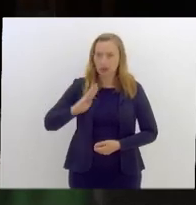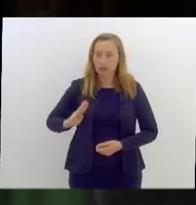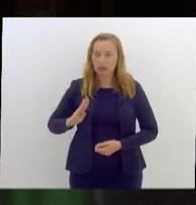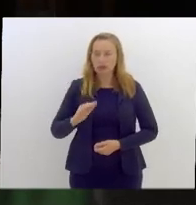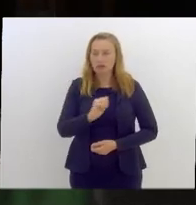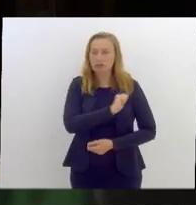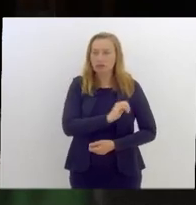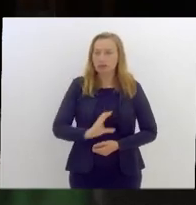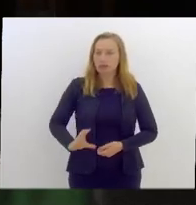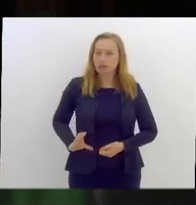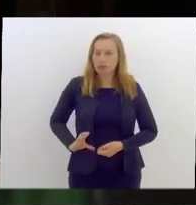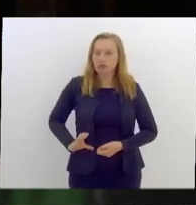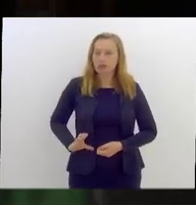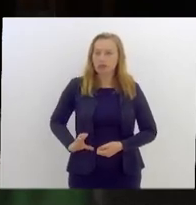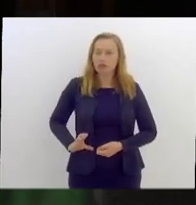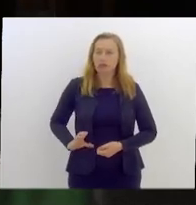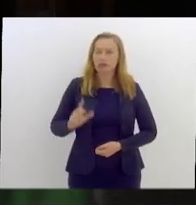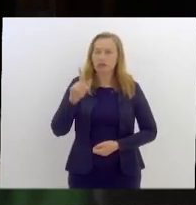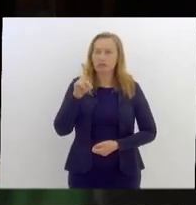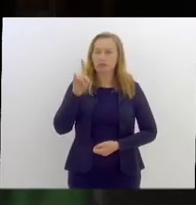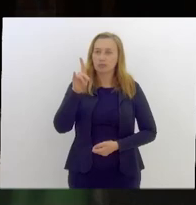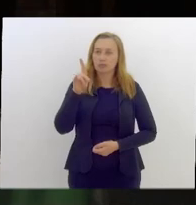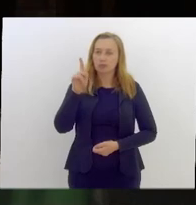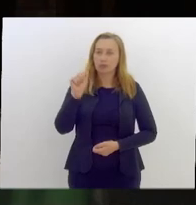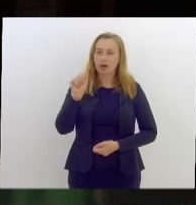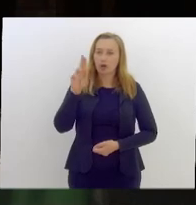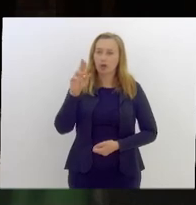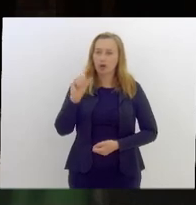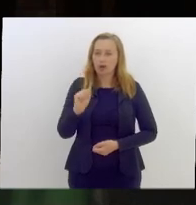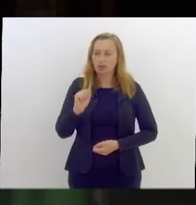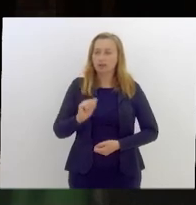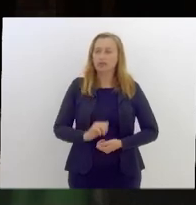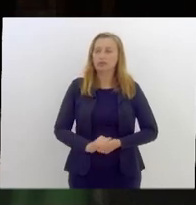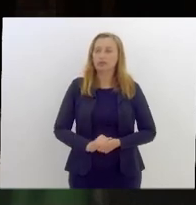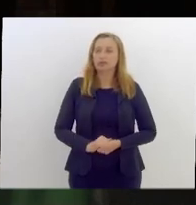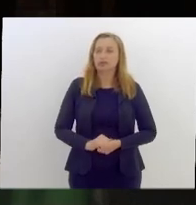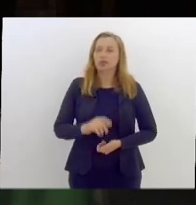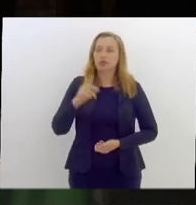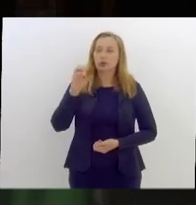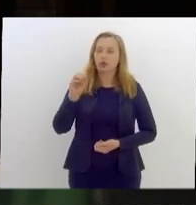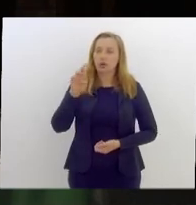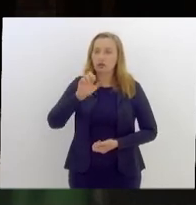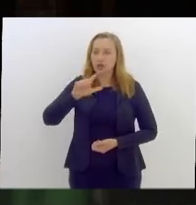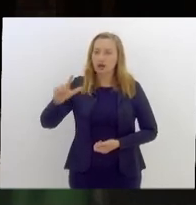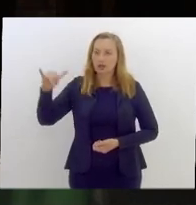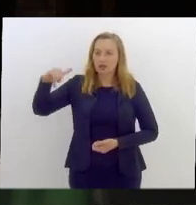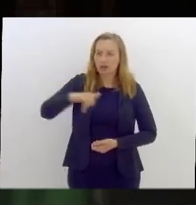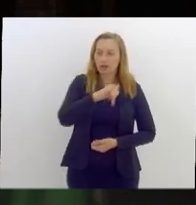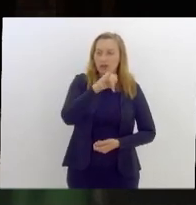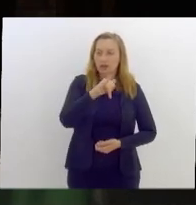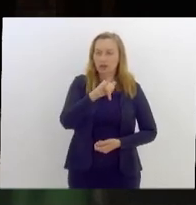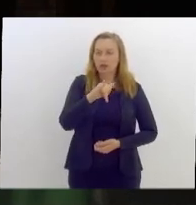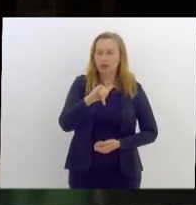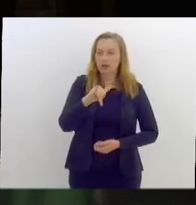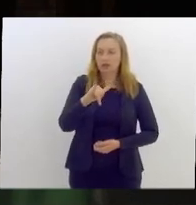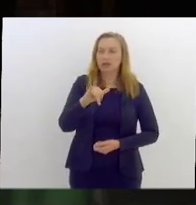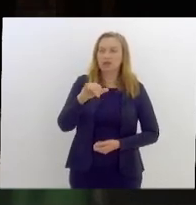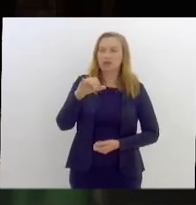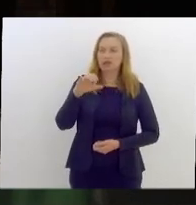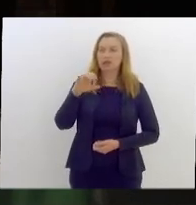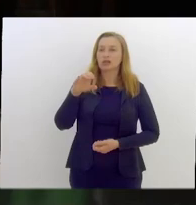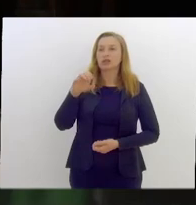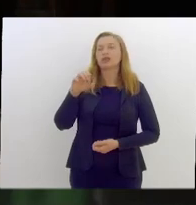André Siciliano e Paula Tringuelli. Coronel Aviador Silvestre Luiz Almeida